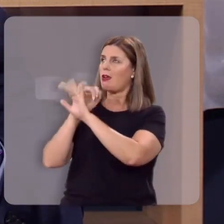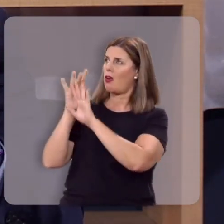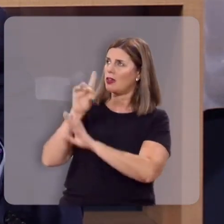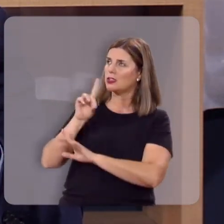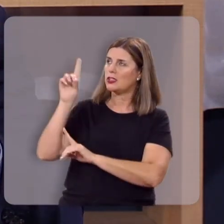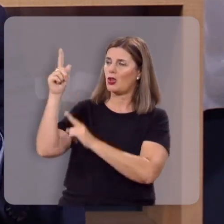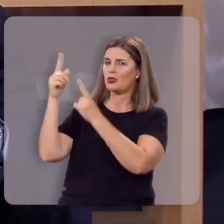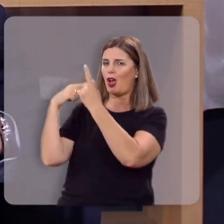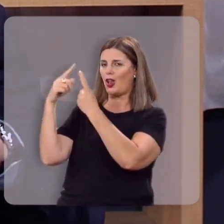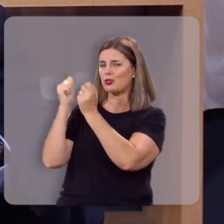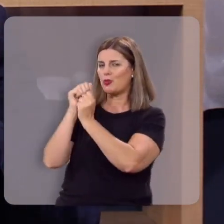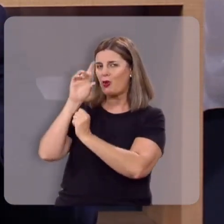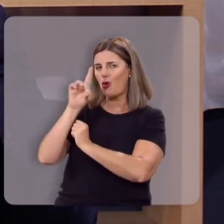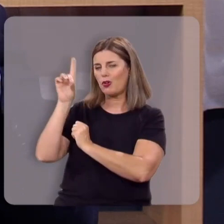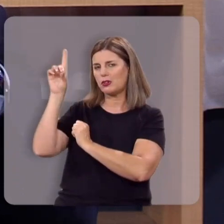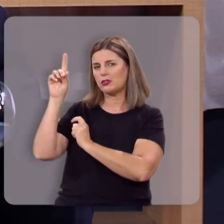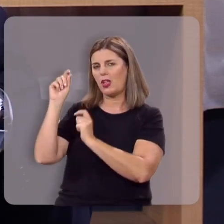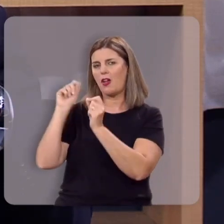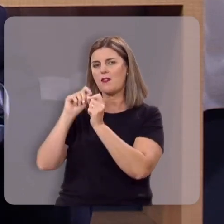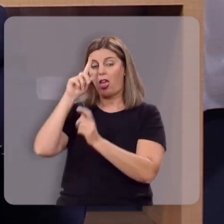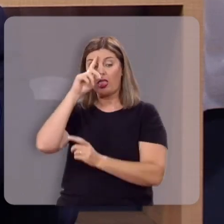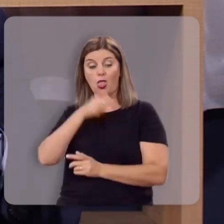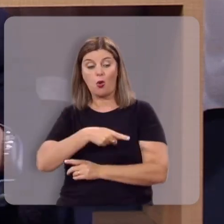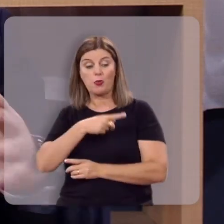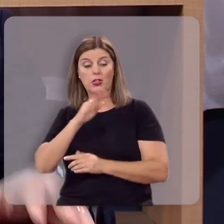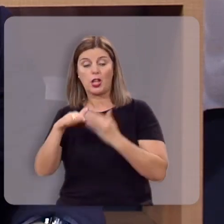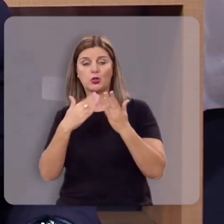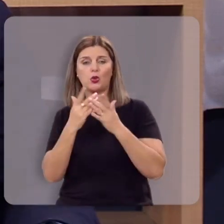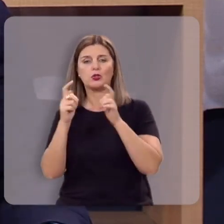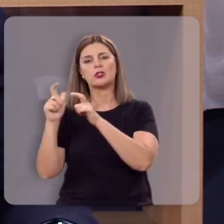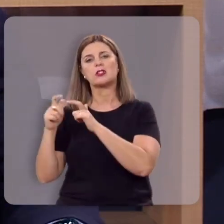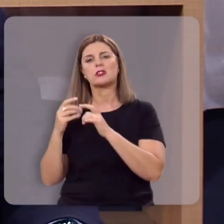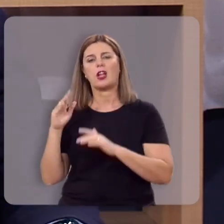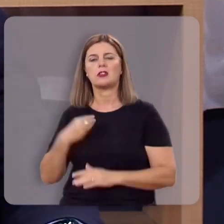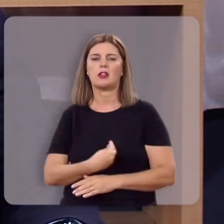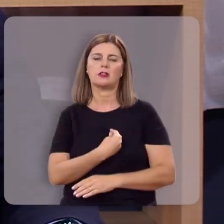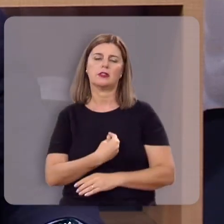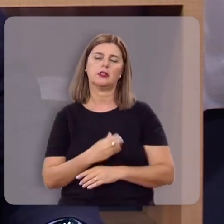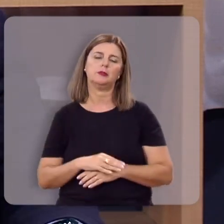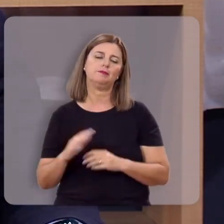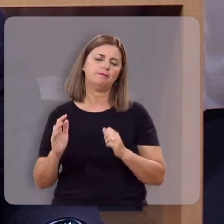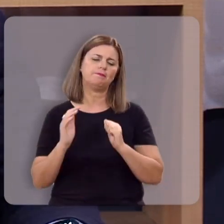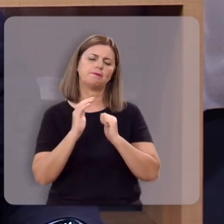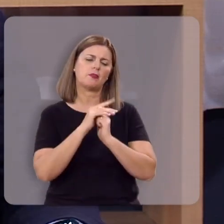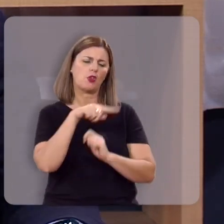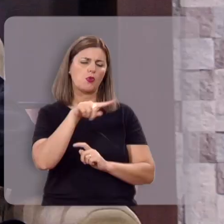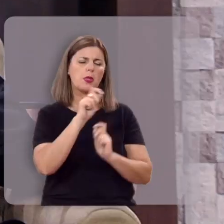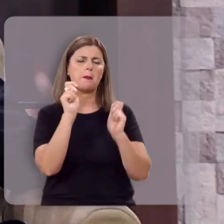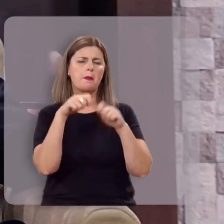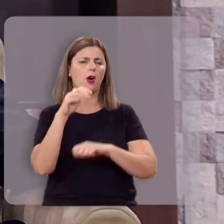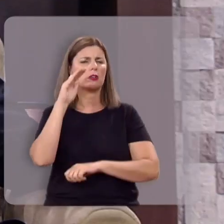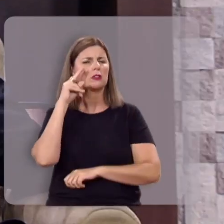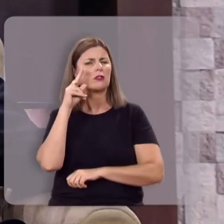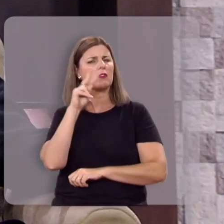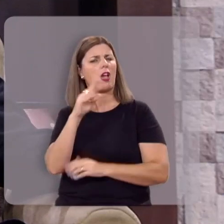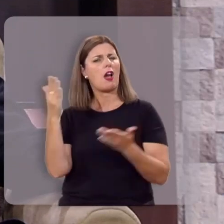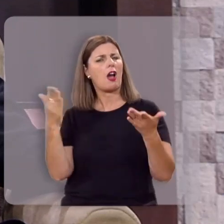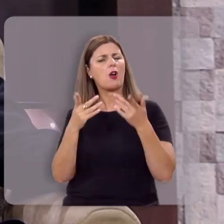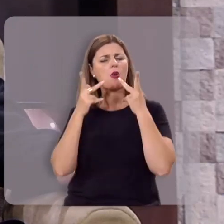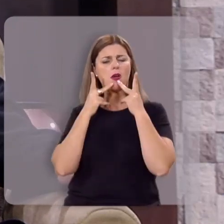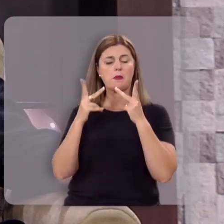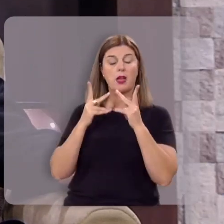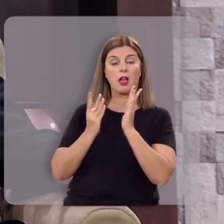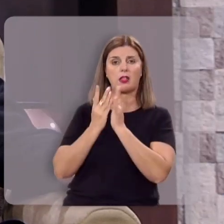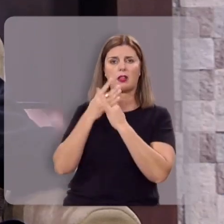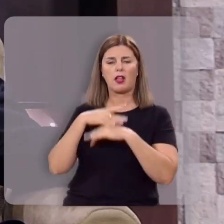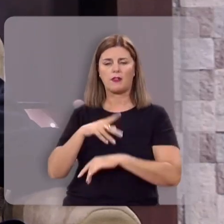glória de Deus. Amém. E o relacionamento com Deus vai dominar todas as áreas da sua vida. Amém. Que você possa acompanhar